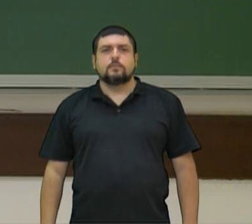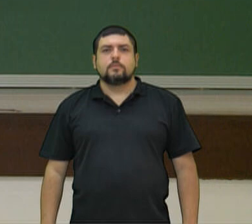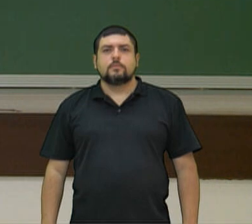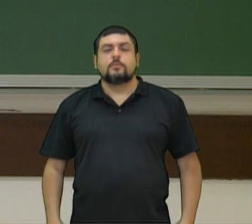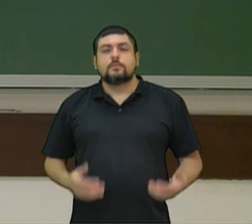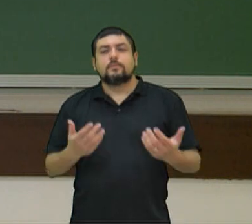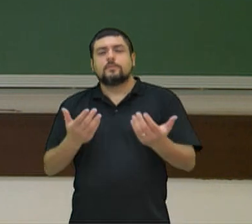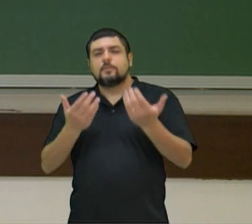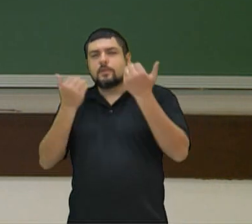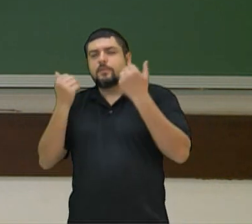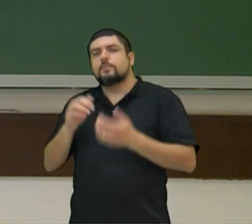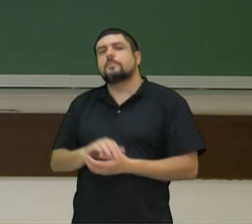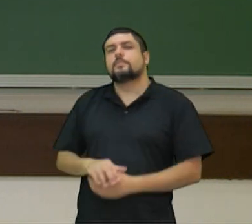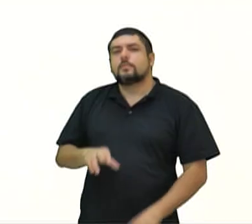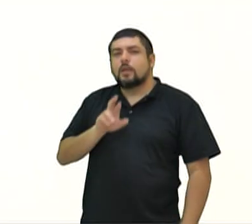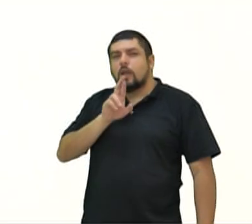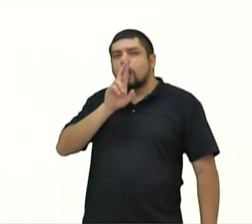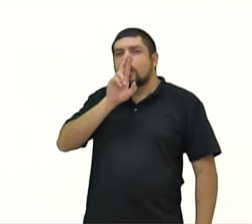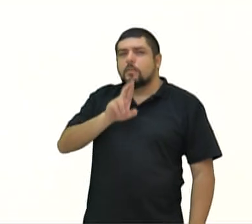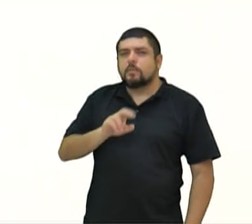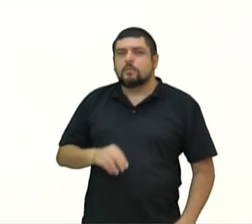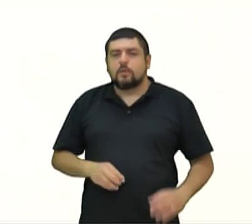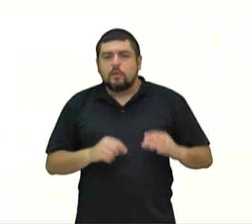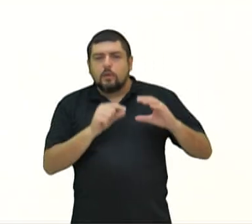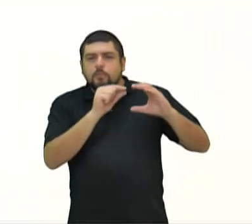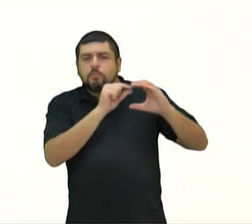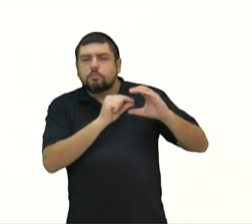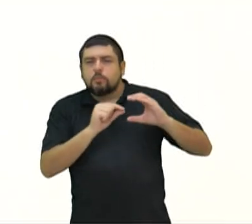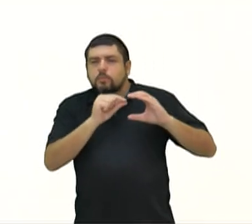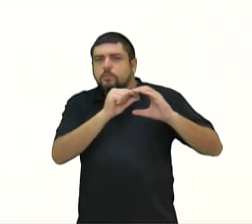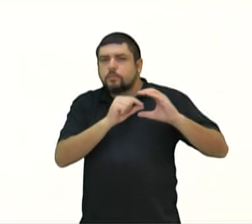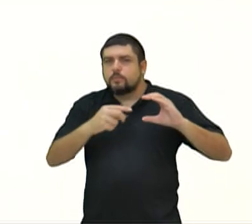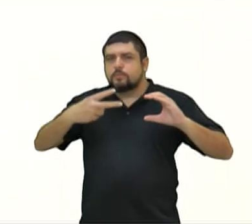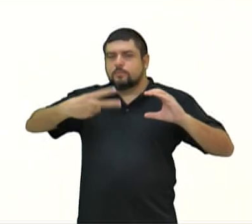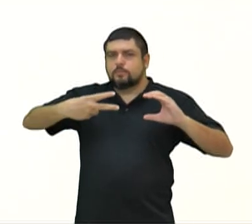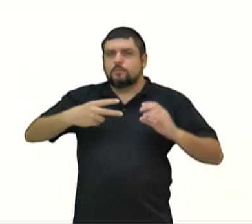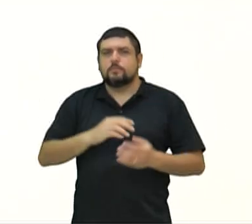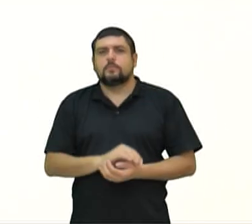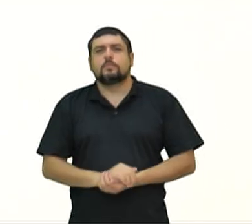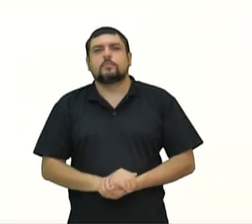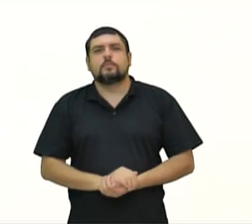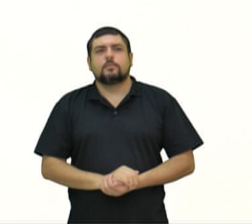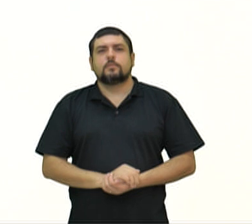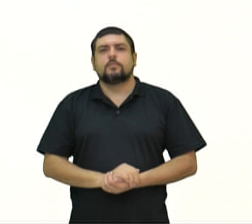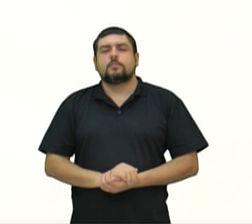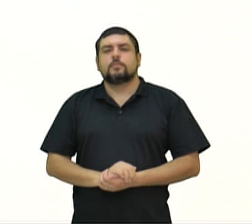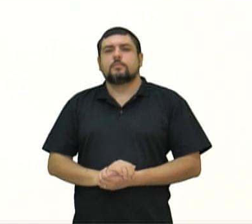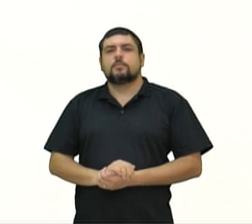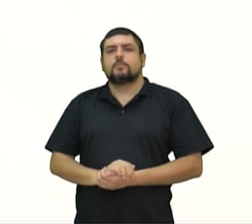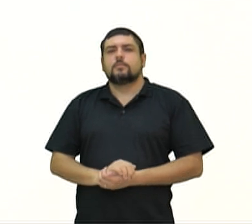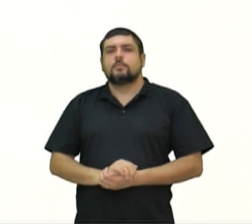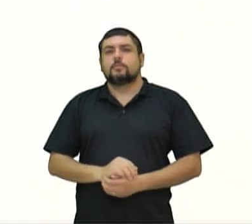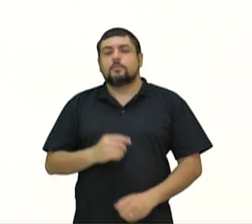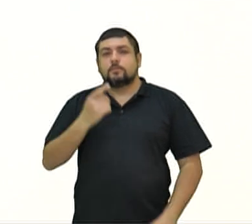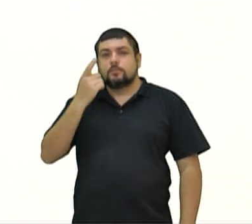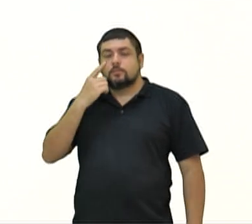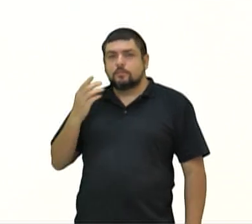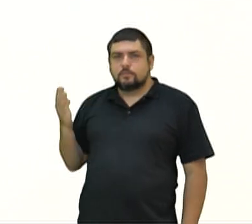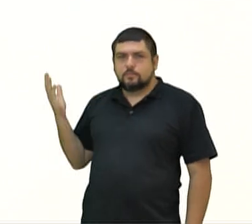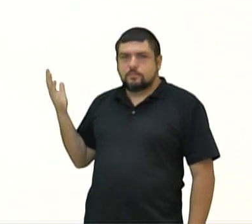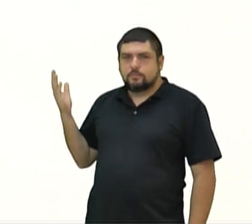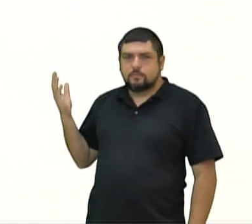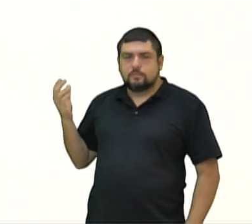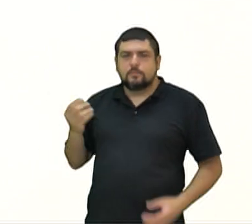Vamos lá então? Resposta: ovócito secundário, ok? Partindo para a próxima aqui. Processo de ovulação, como eu falei